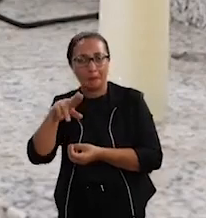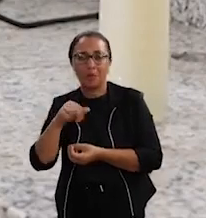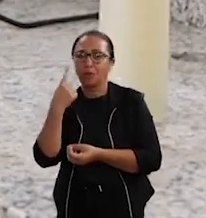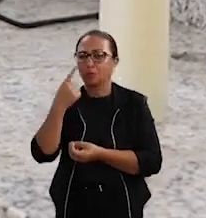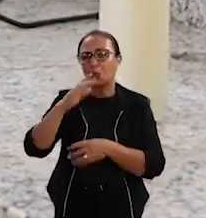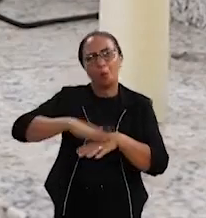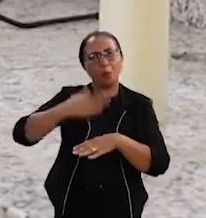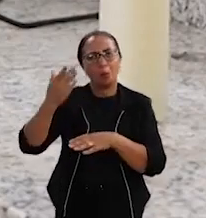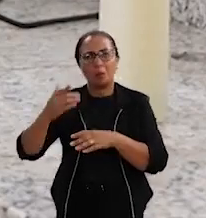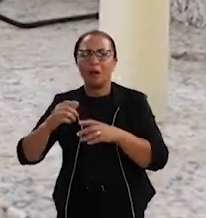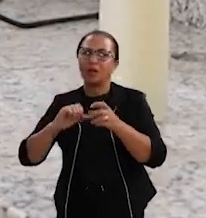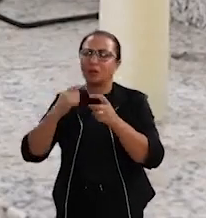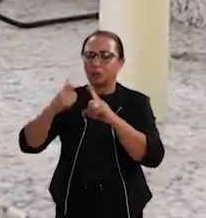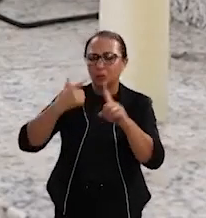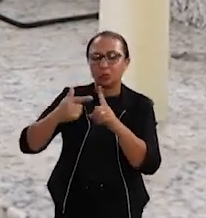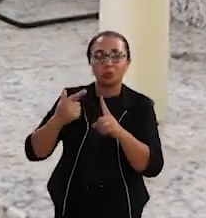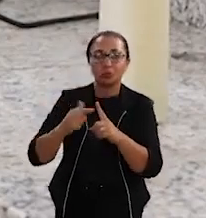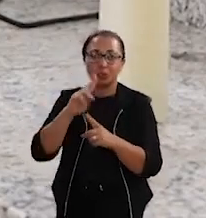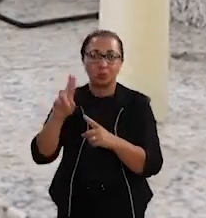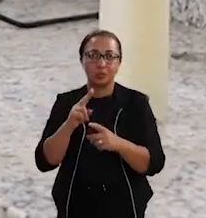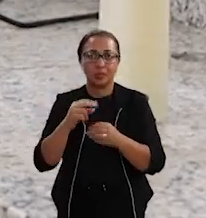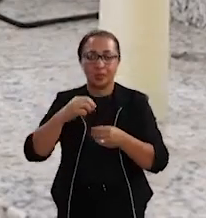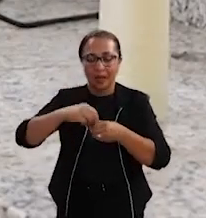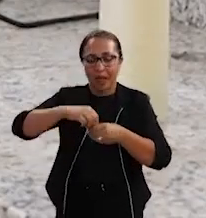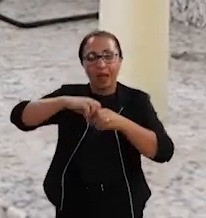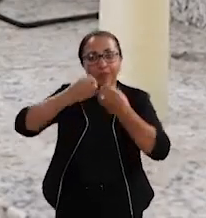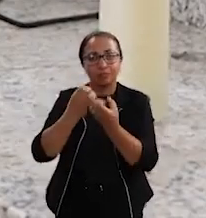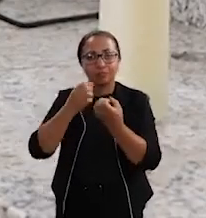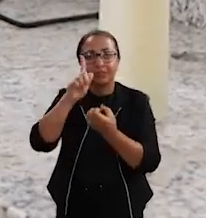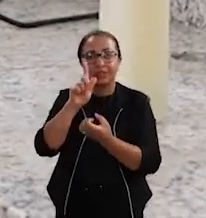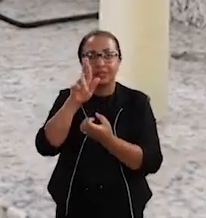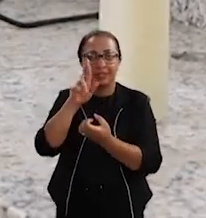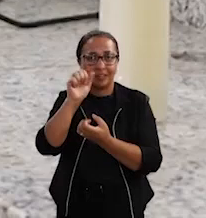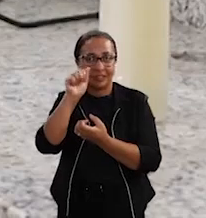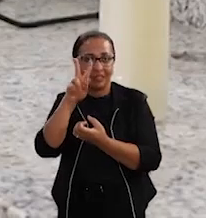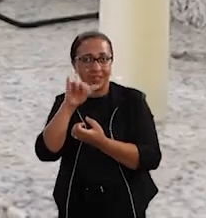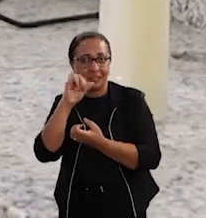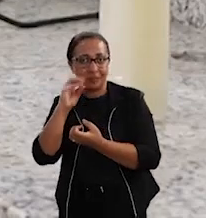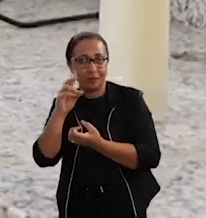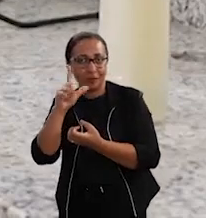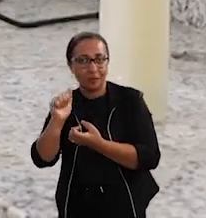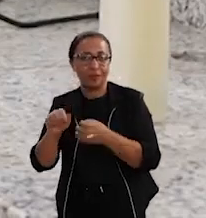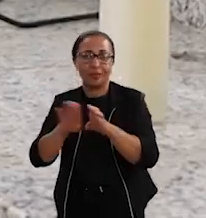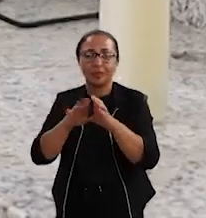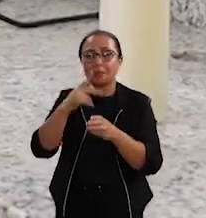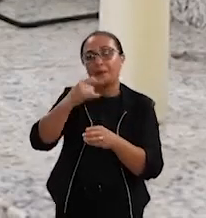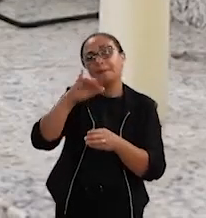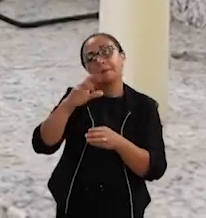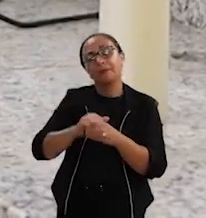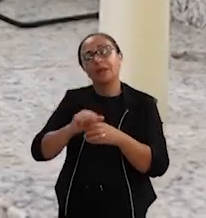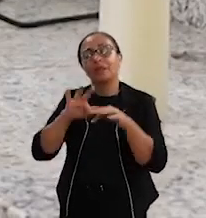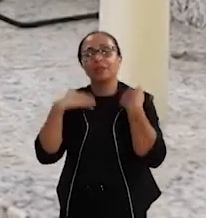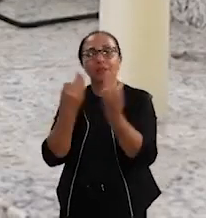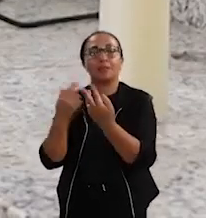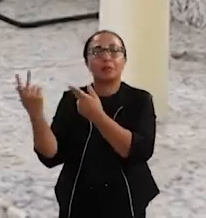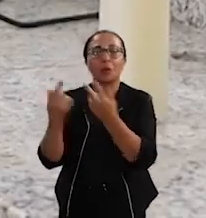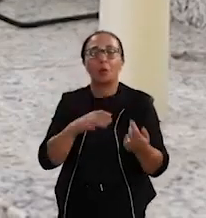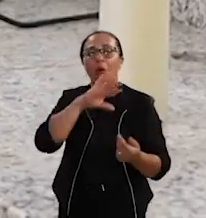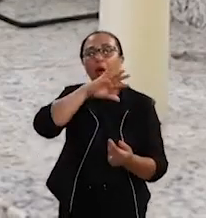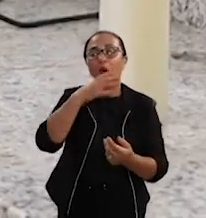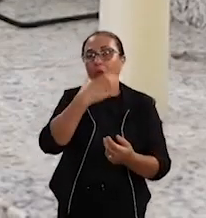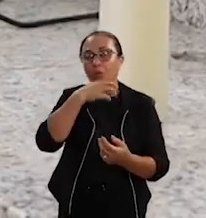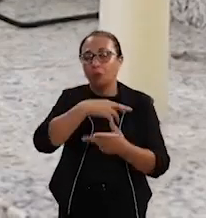de um ou mais ingredientes, utilizamos a pinha e graviola. Por que a escolha desses produtos, né? Eles são da mesma família. E a gente observa